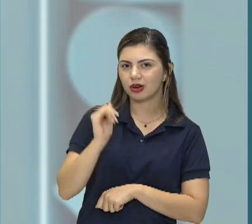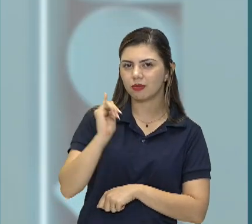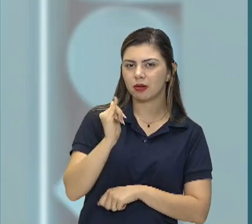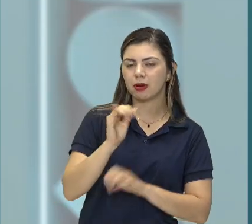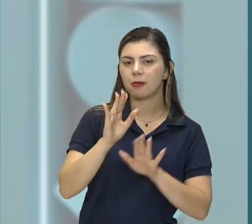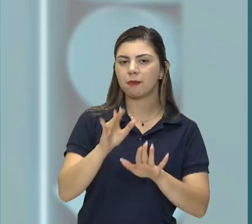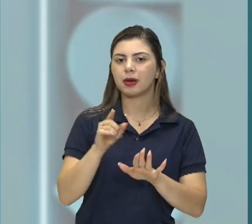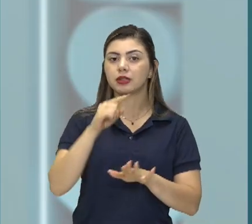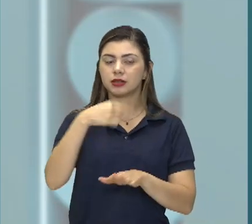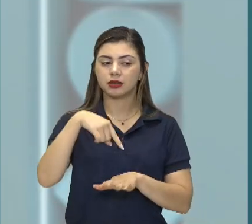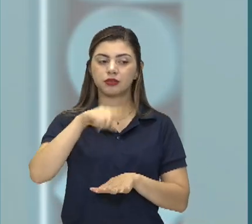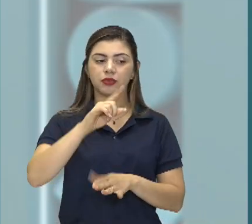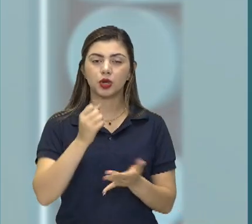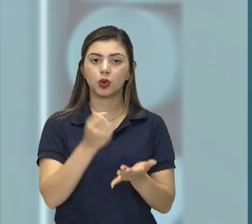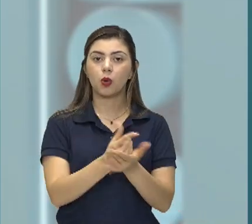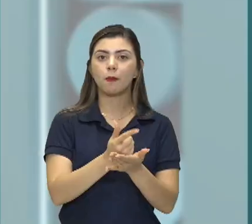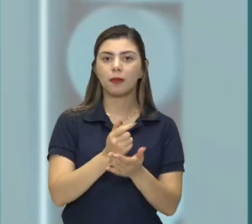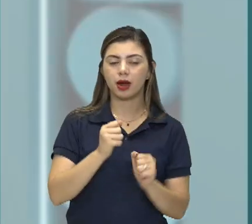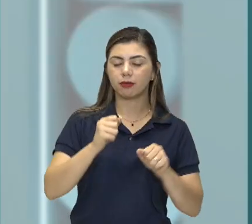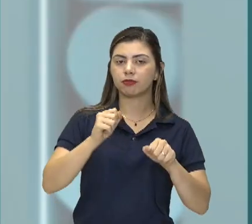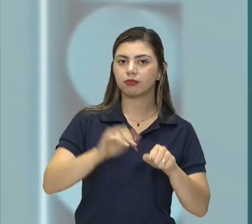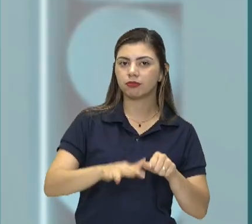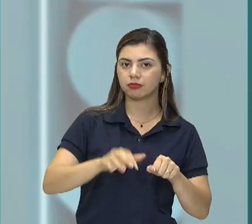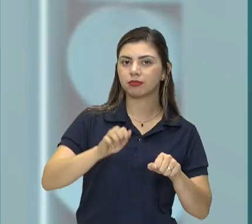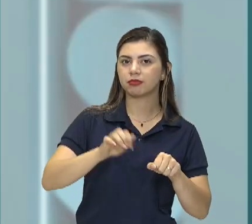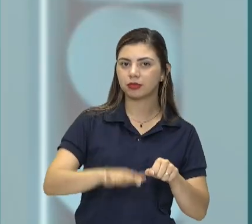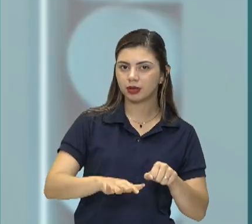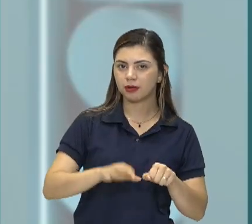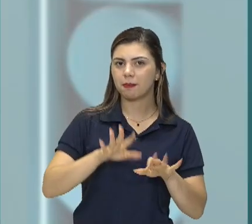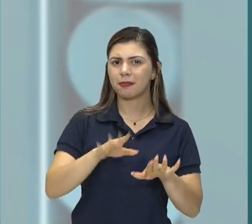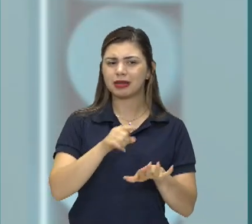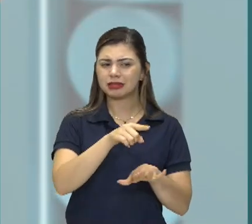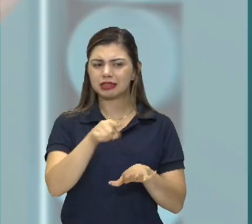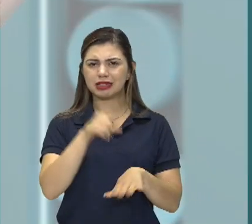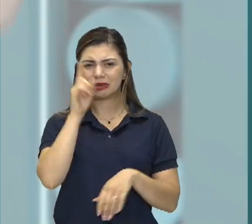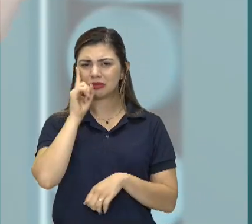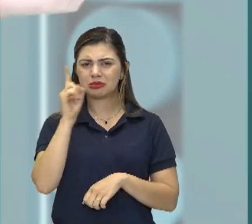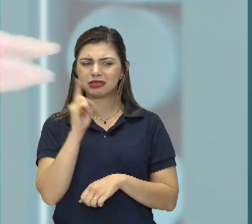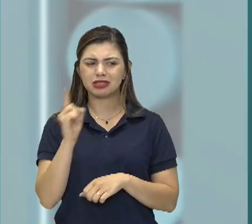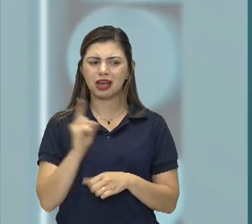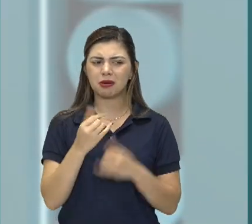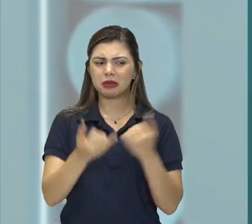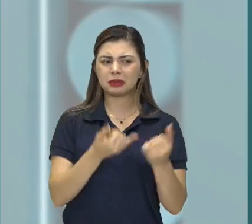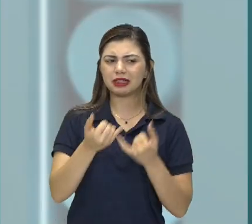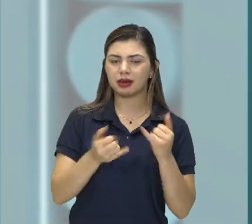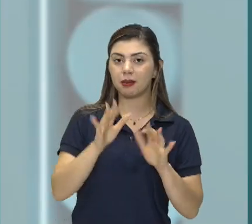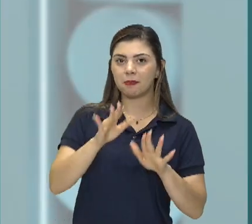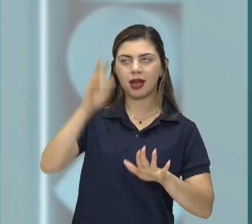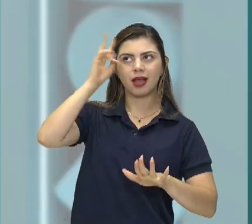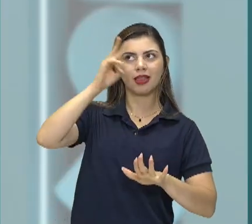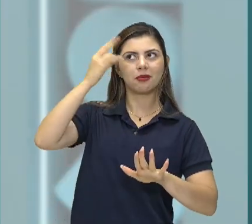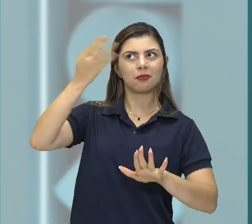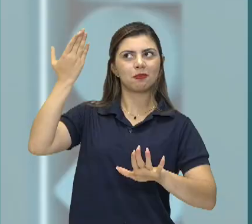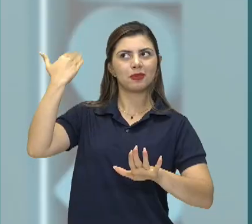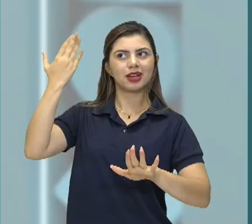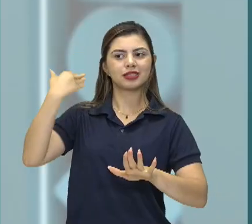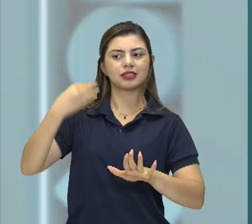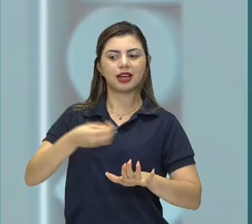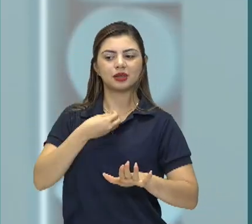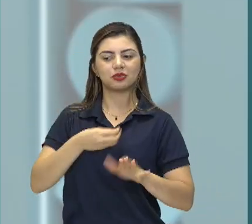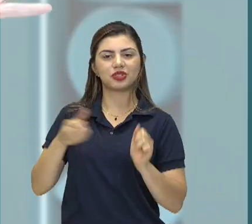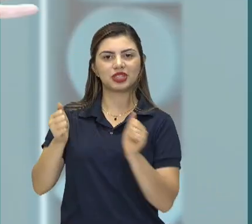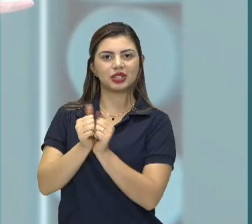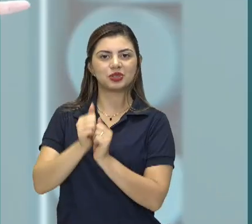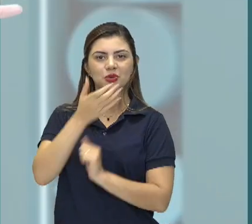foi comprar o dominó sem que ele nem saiba jogar dominó, e ele foi lá no passado, ele relembrou do que ele viveu com o pai